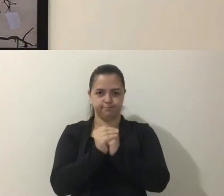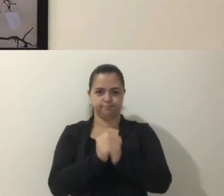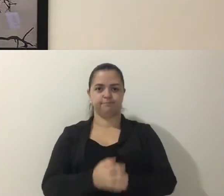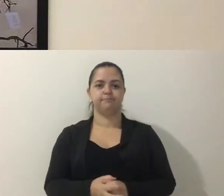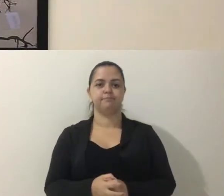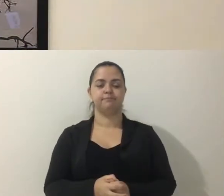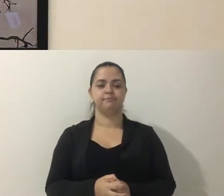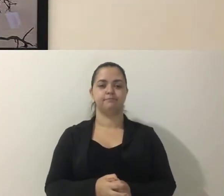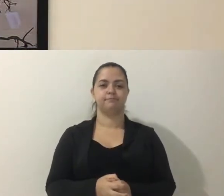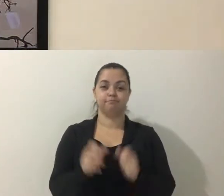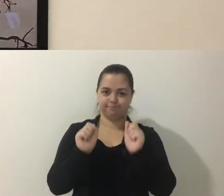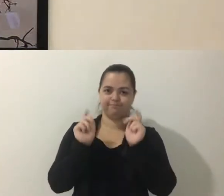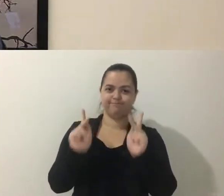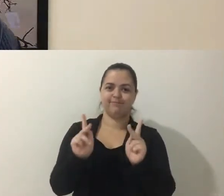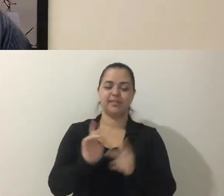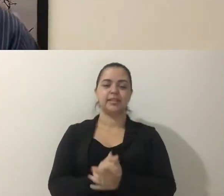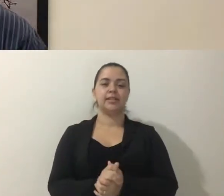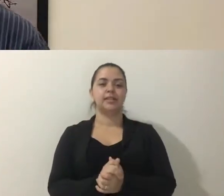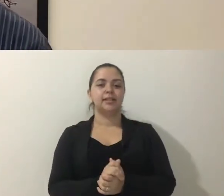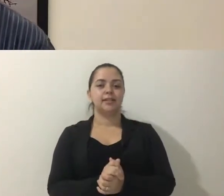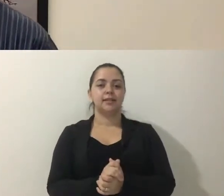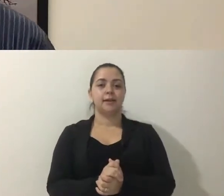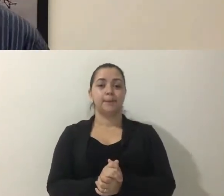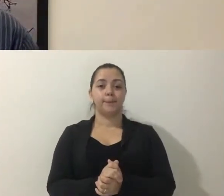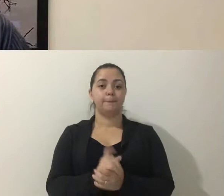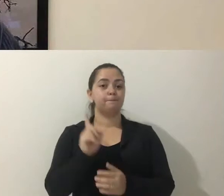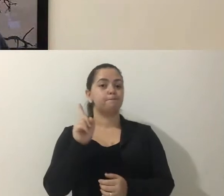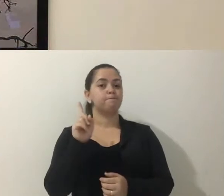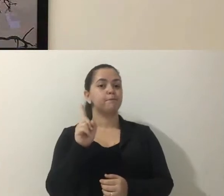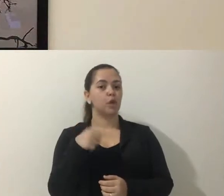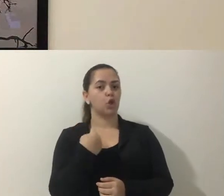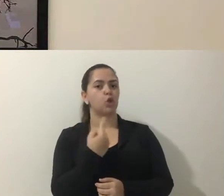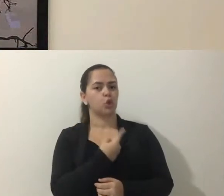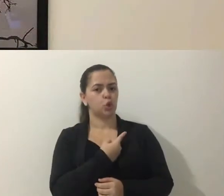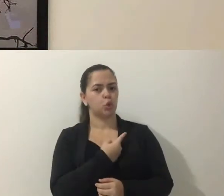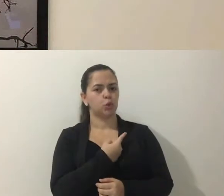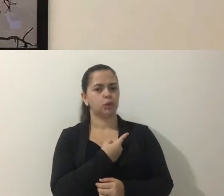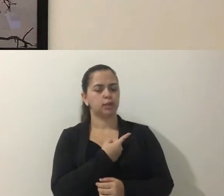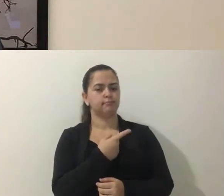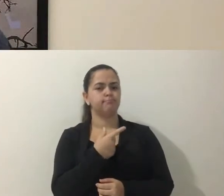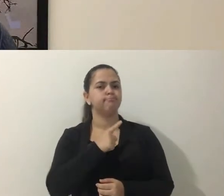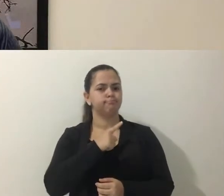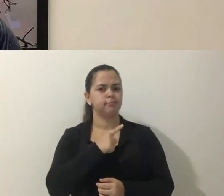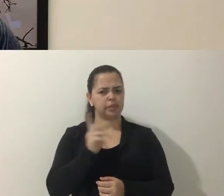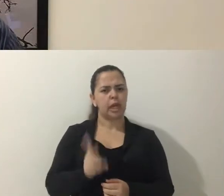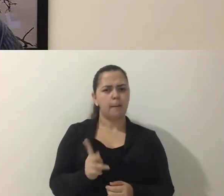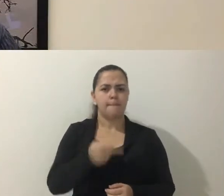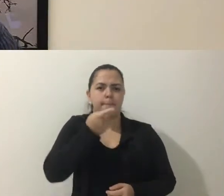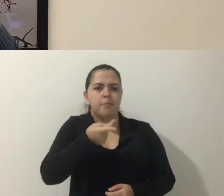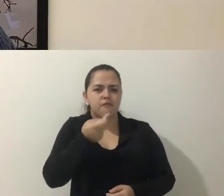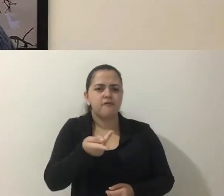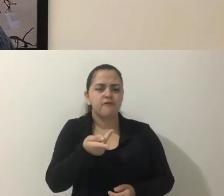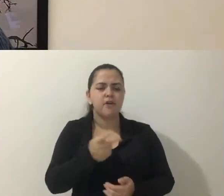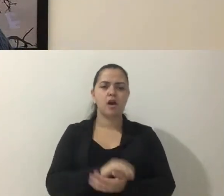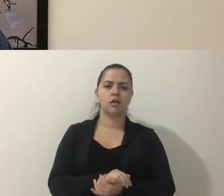Amém. Ok, então nós estamos, como eu sempre falo, no começo